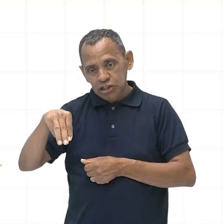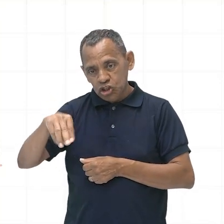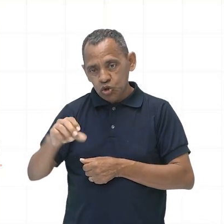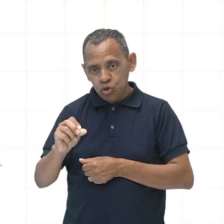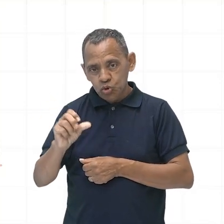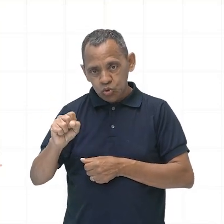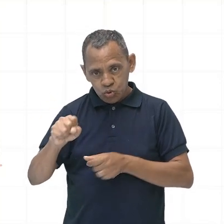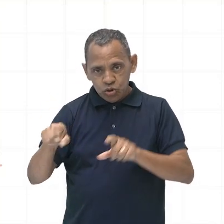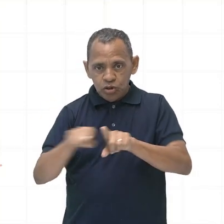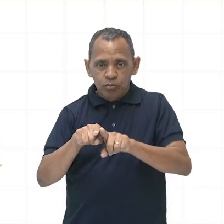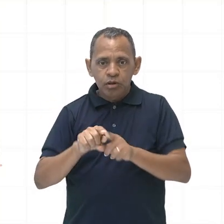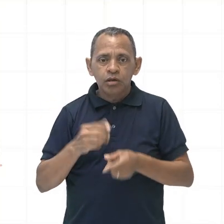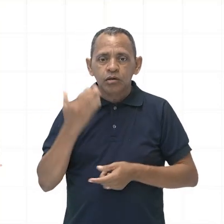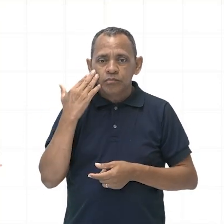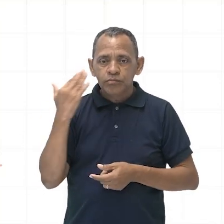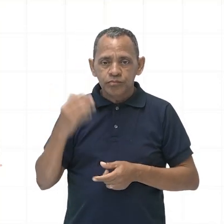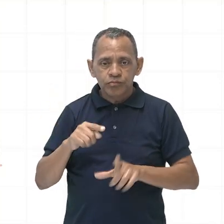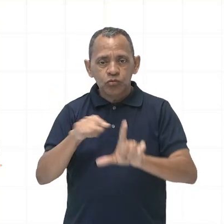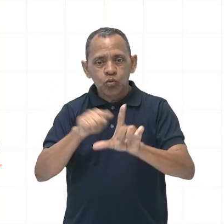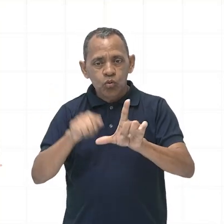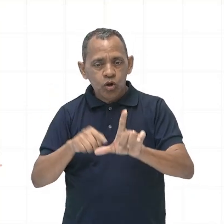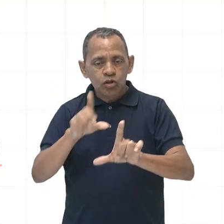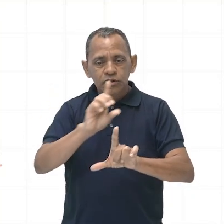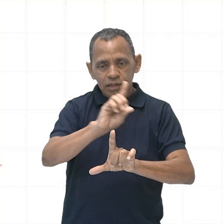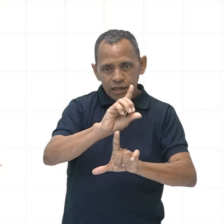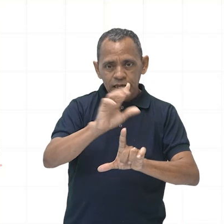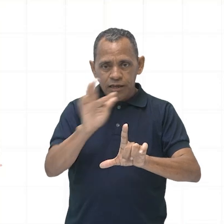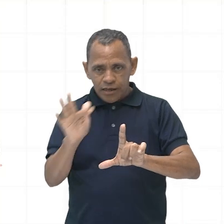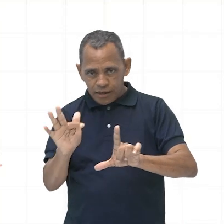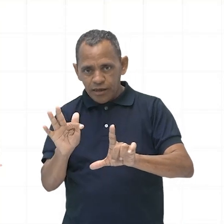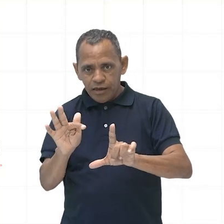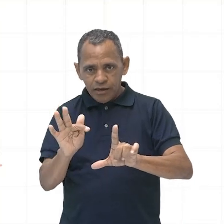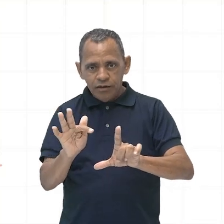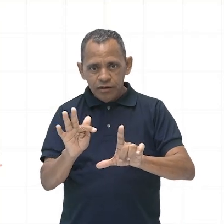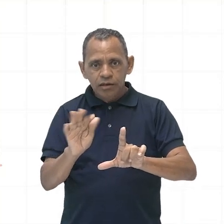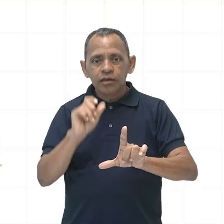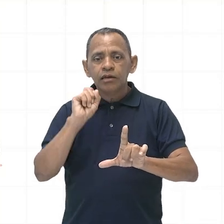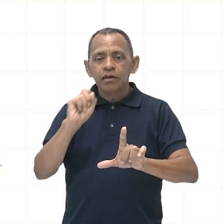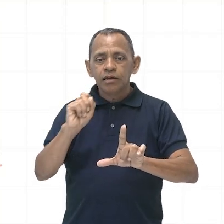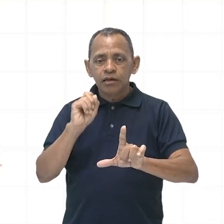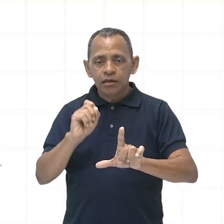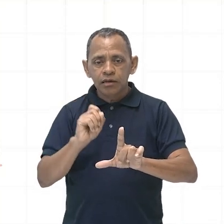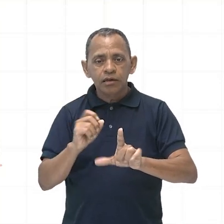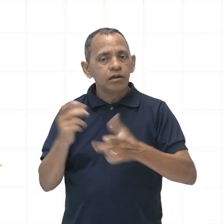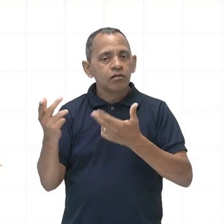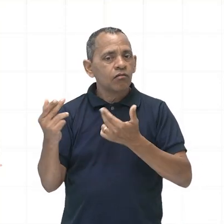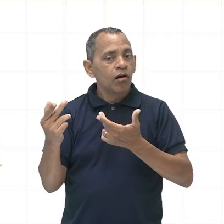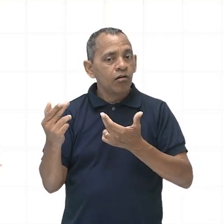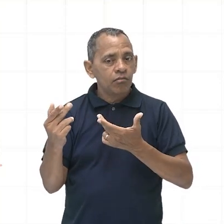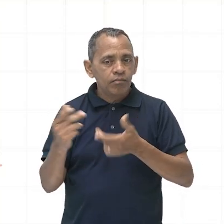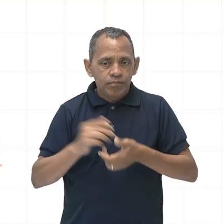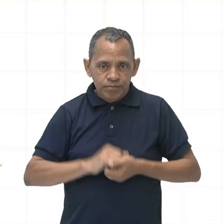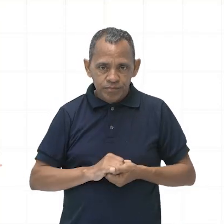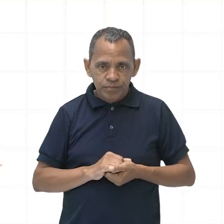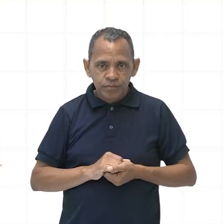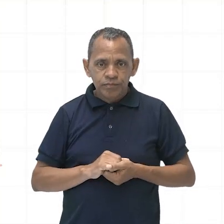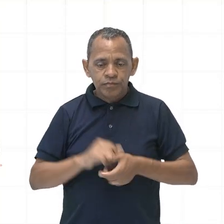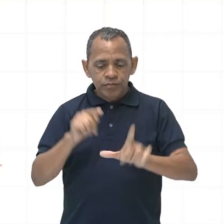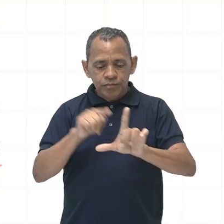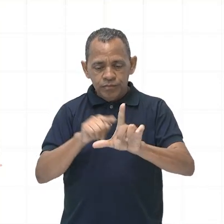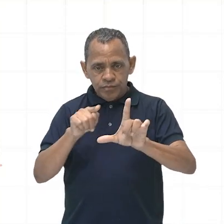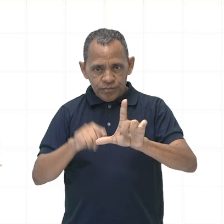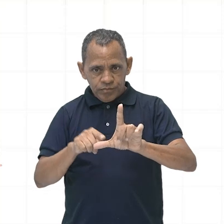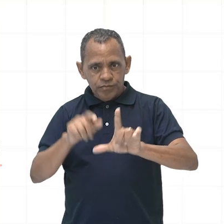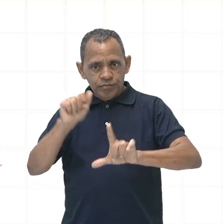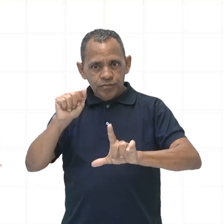por exemplo, aqui o ângulo D e o ângulo F, eles são iguais. Então, ângulos